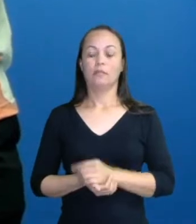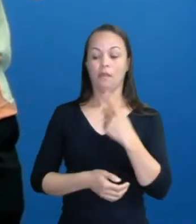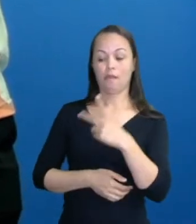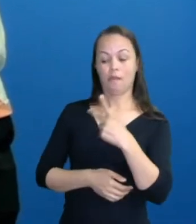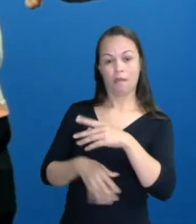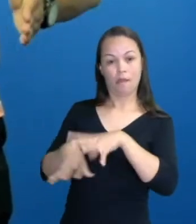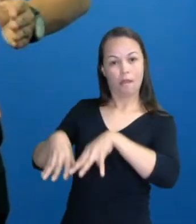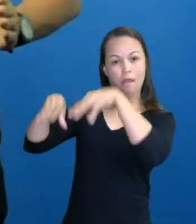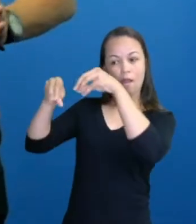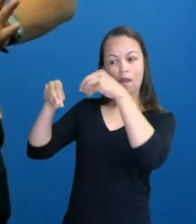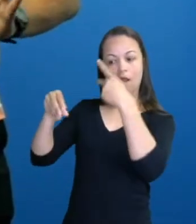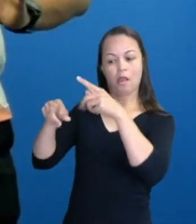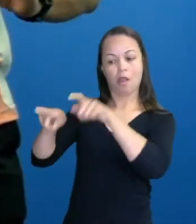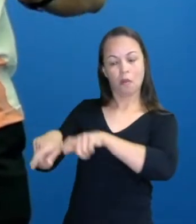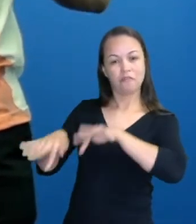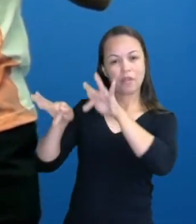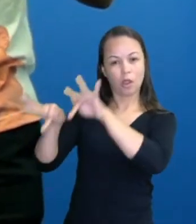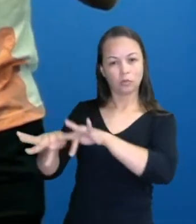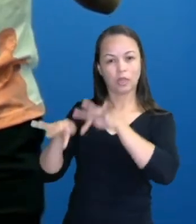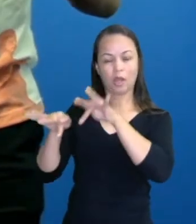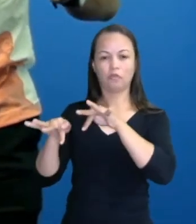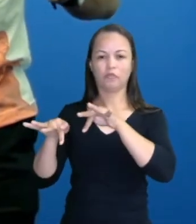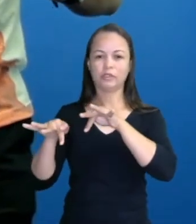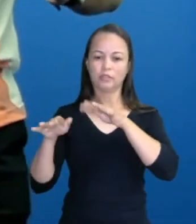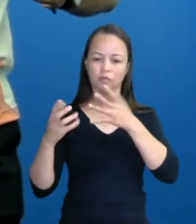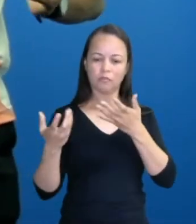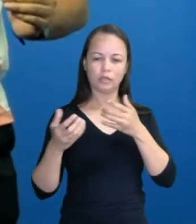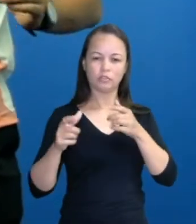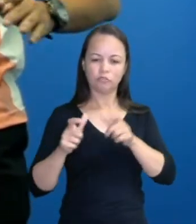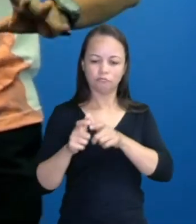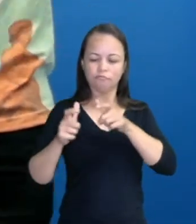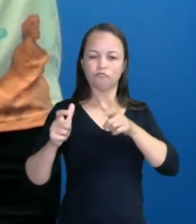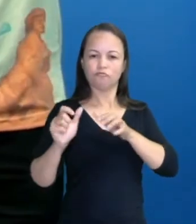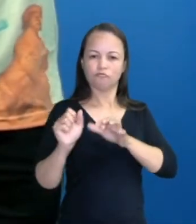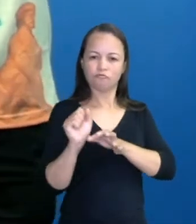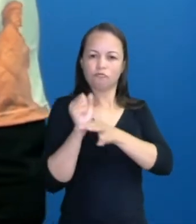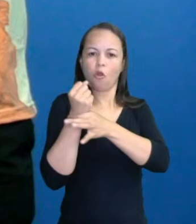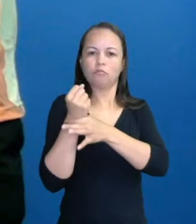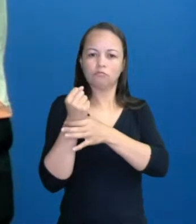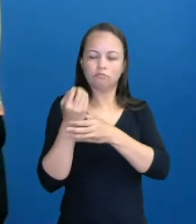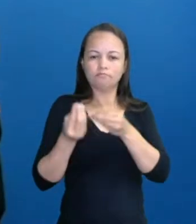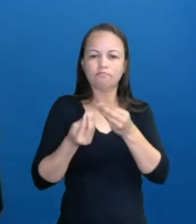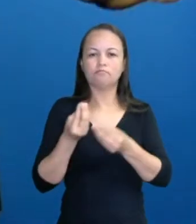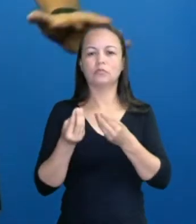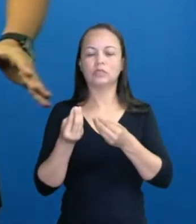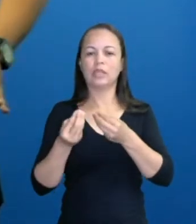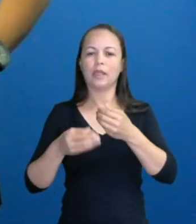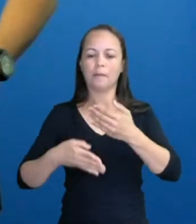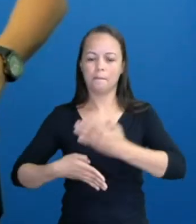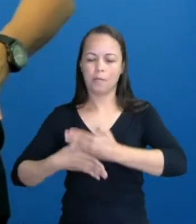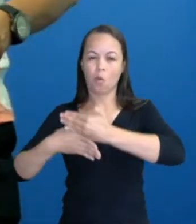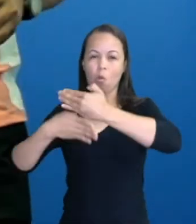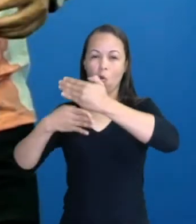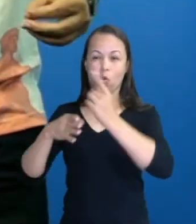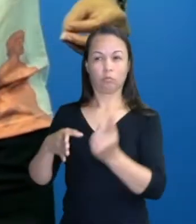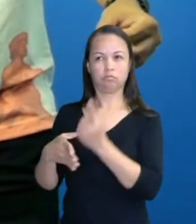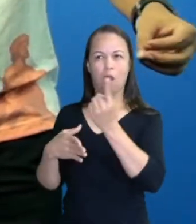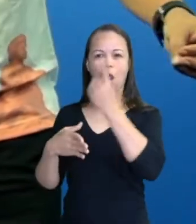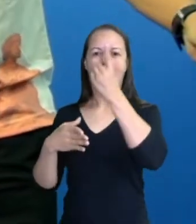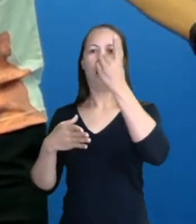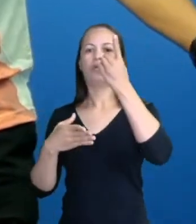castelo do senhor feudal vai ser uma espécie de fortaleza. Ele geralmente tem muros muito altos